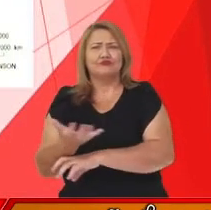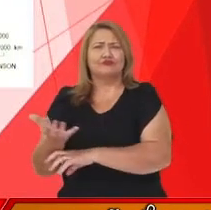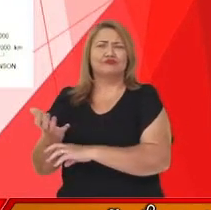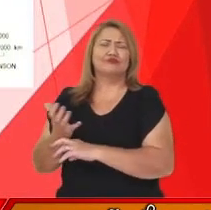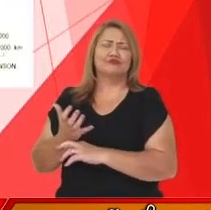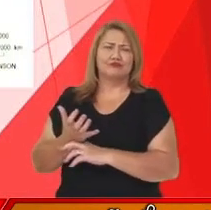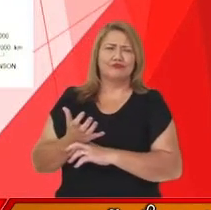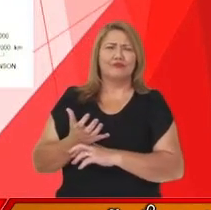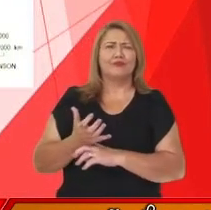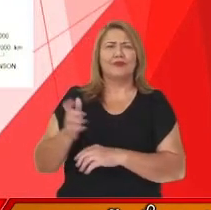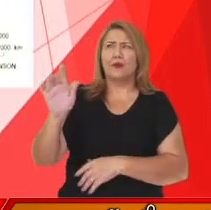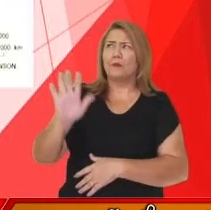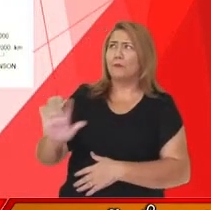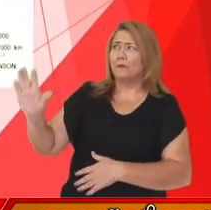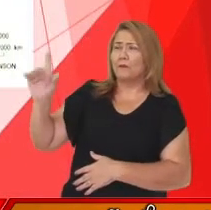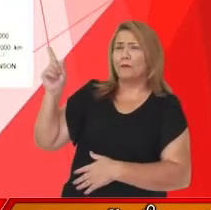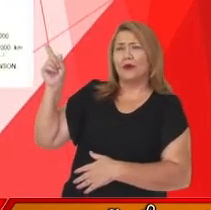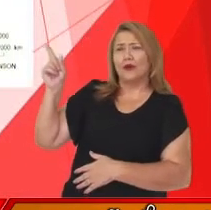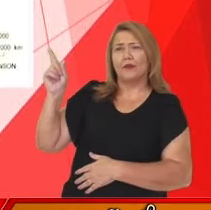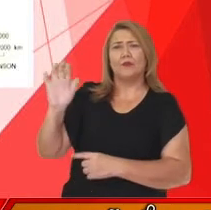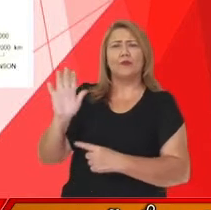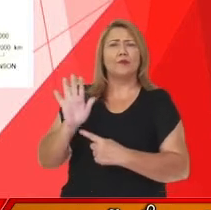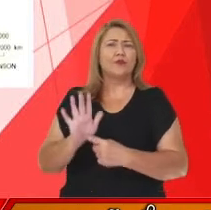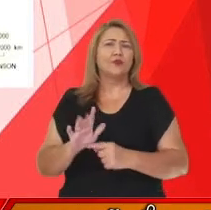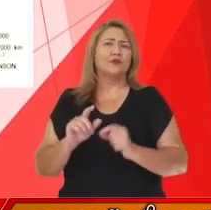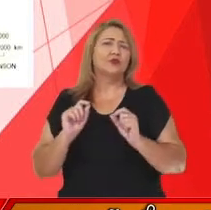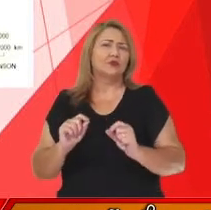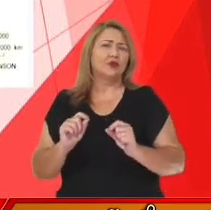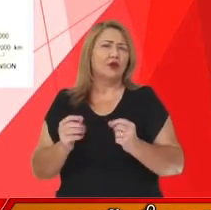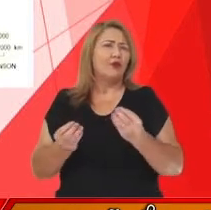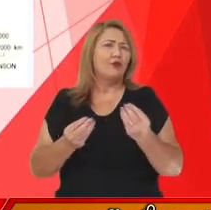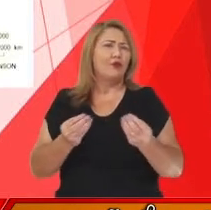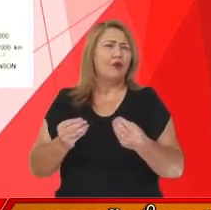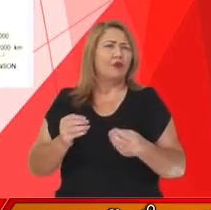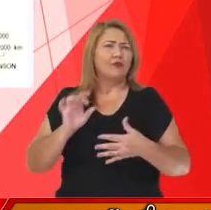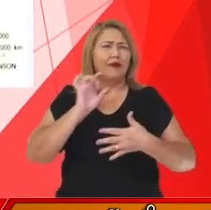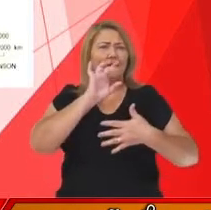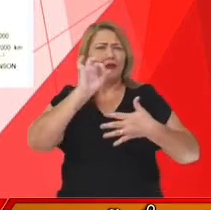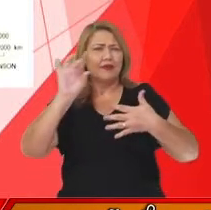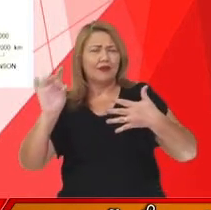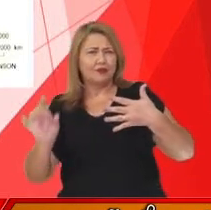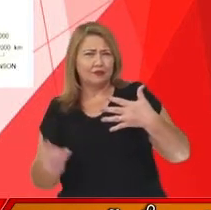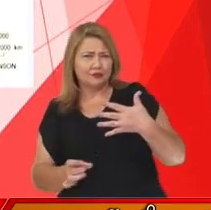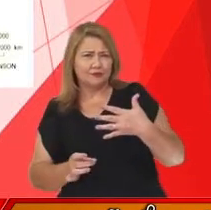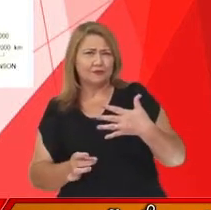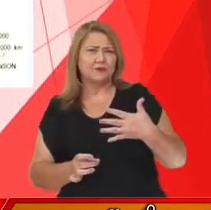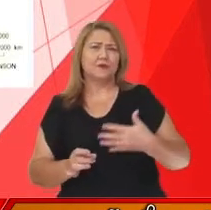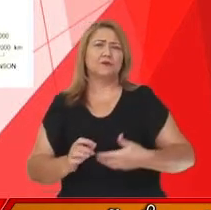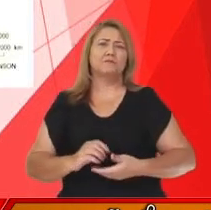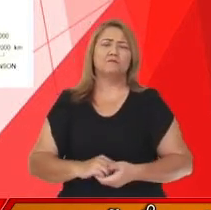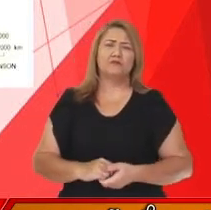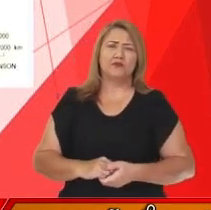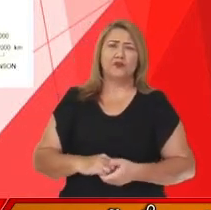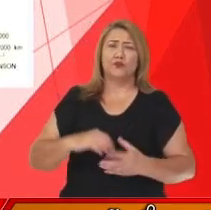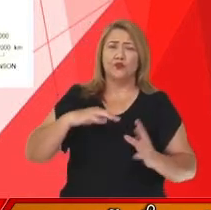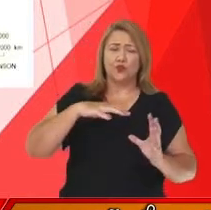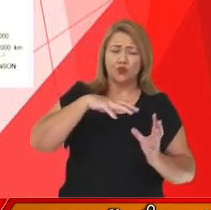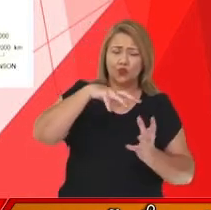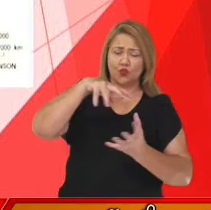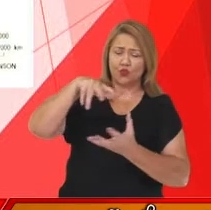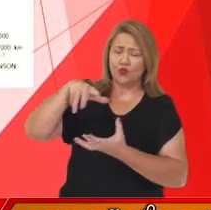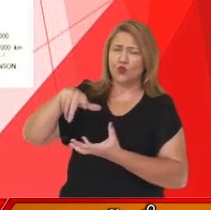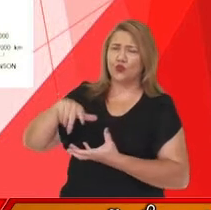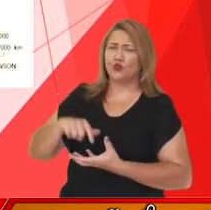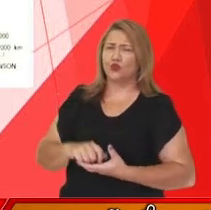esse mapa nos apresenta as ocorrências de vegetação o nosso mundial